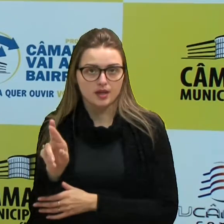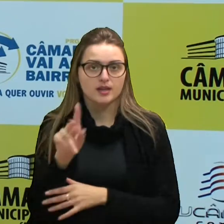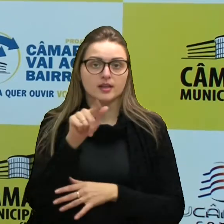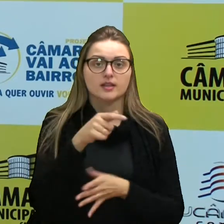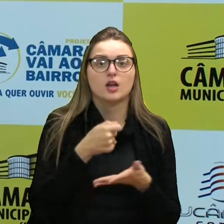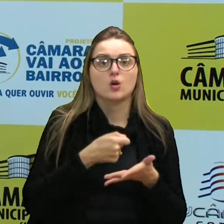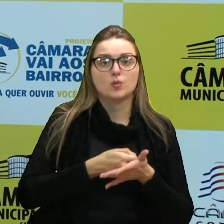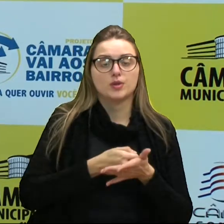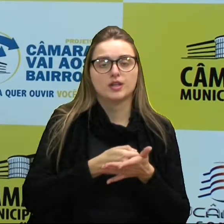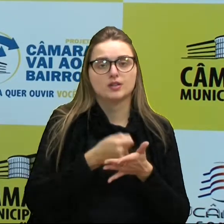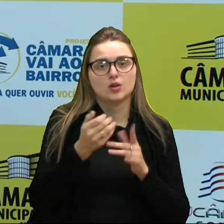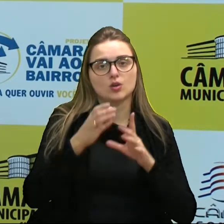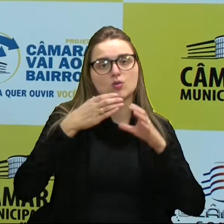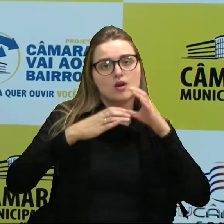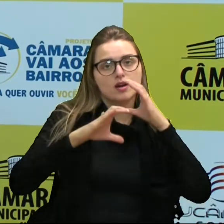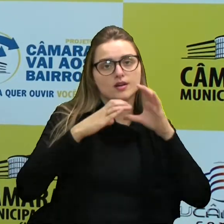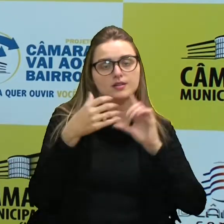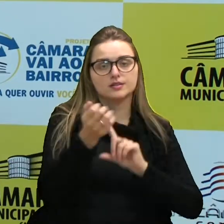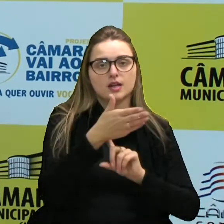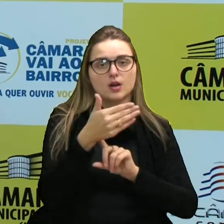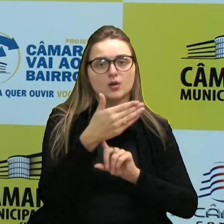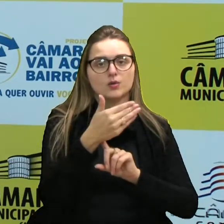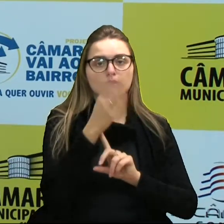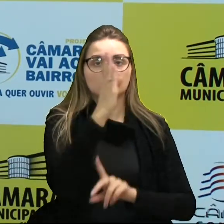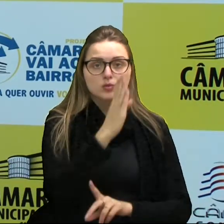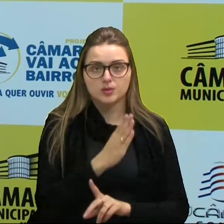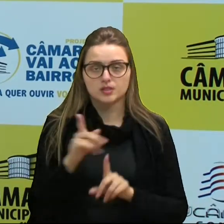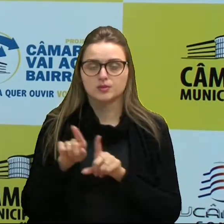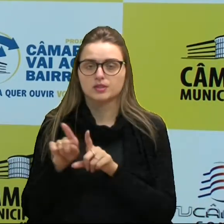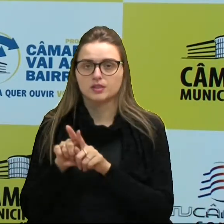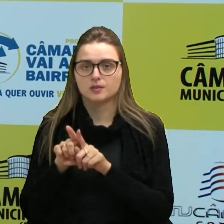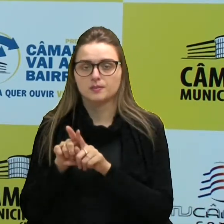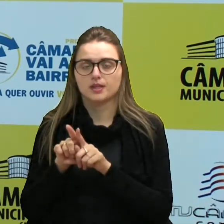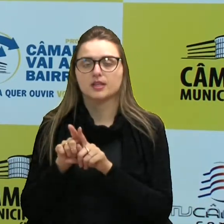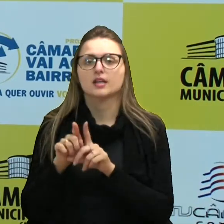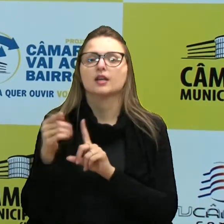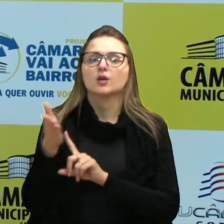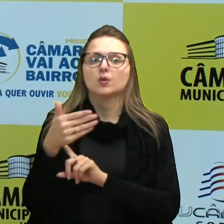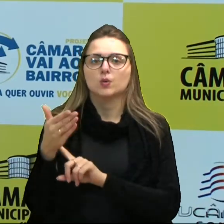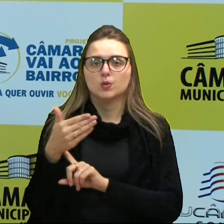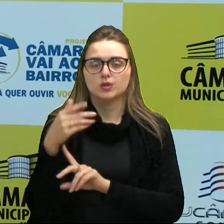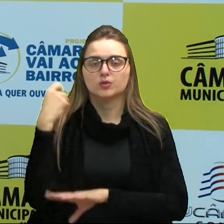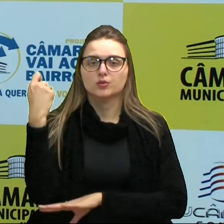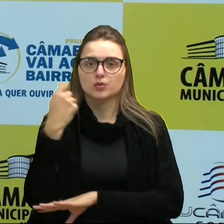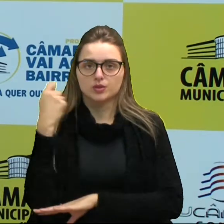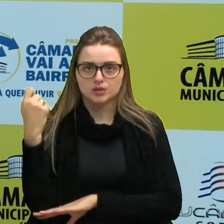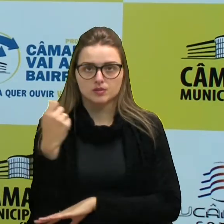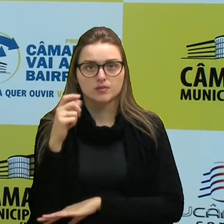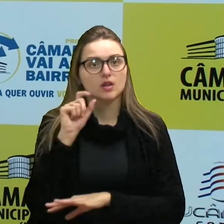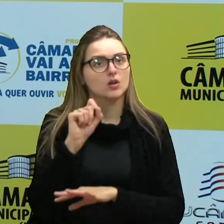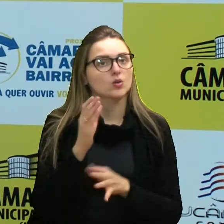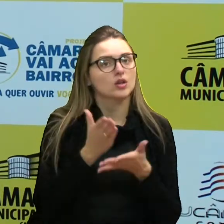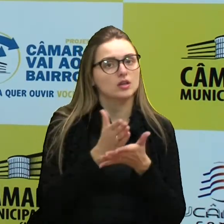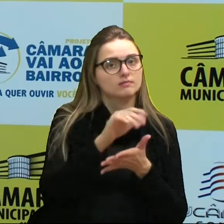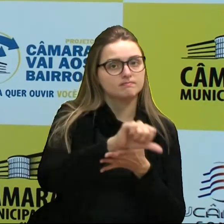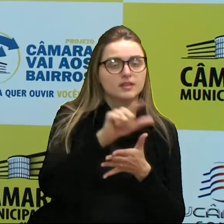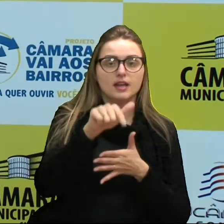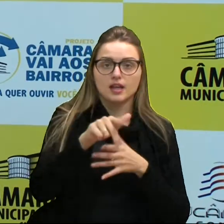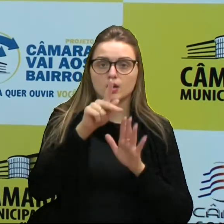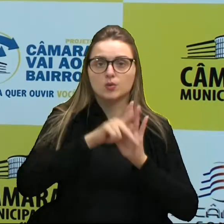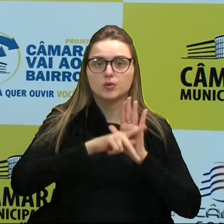Sul. Parecer pela inconstitucionalidade aprovado por maioria, o que significa que este projeto será